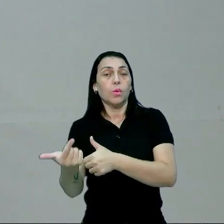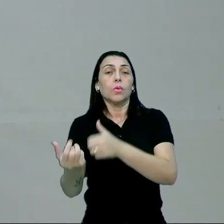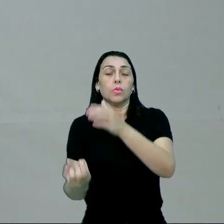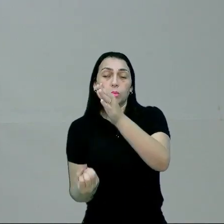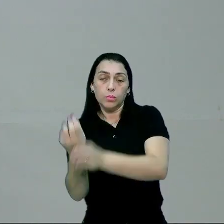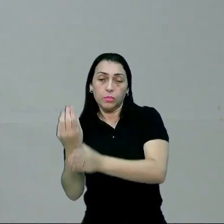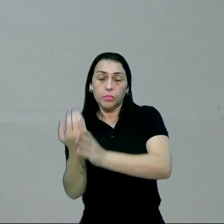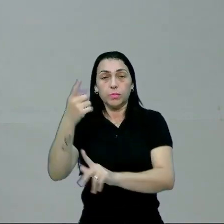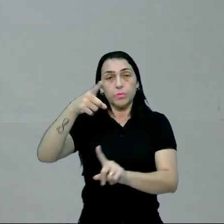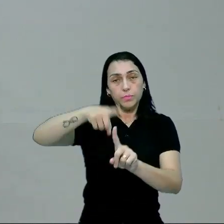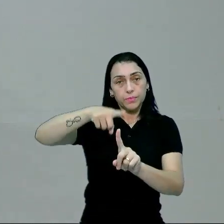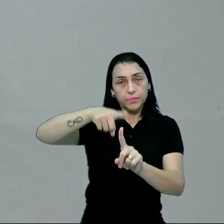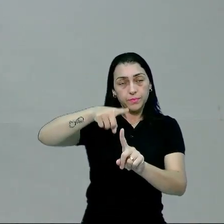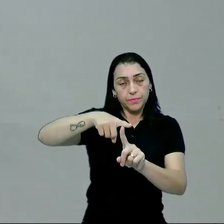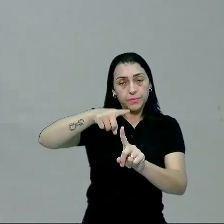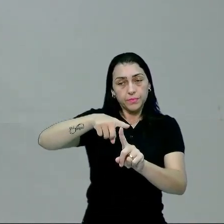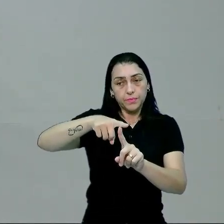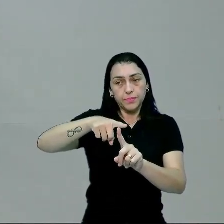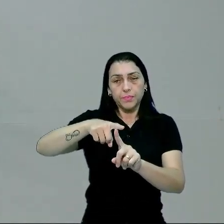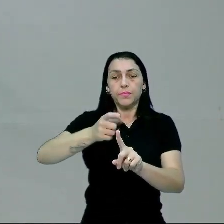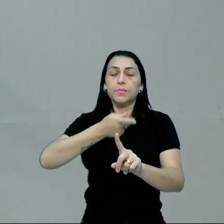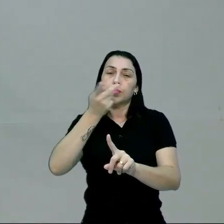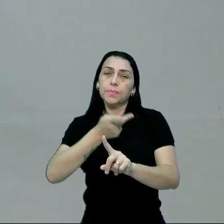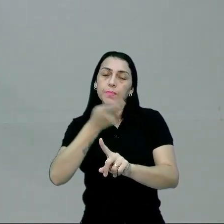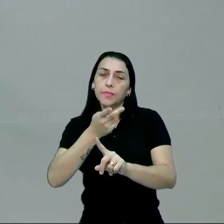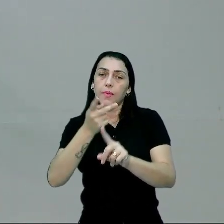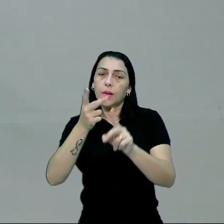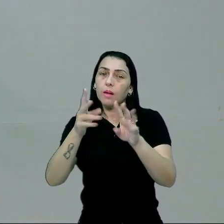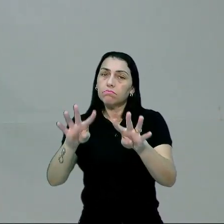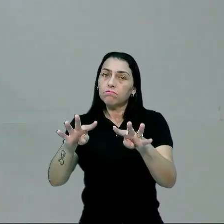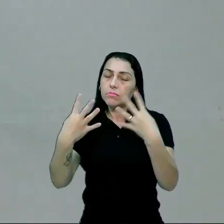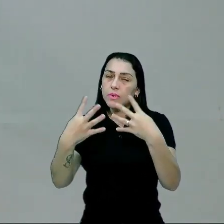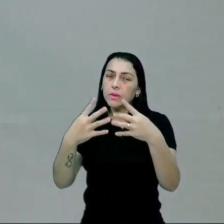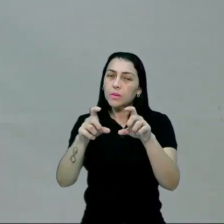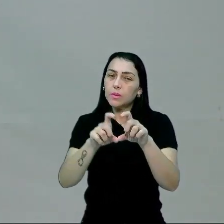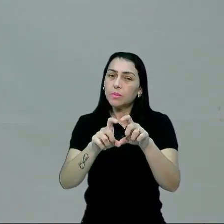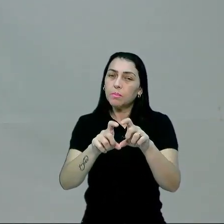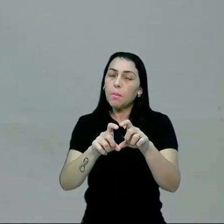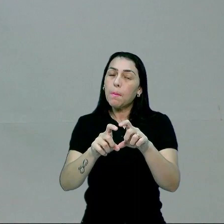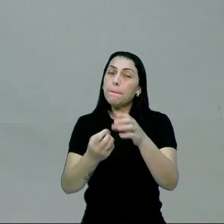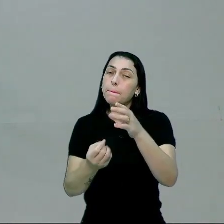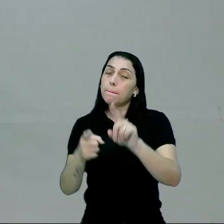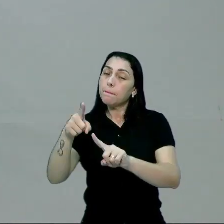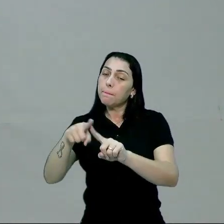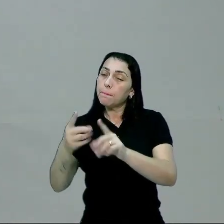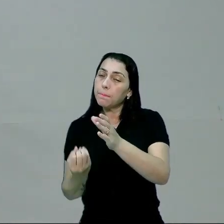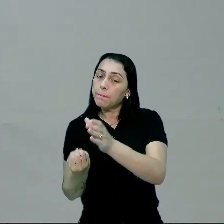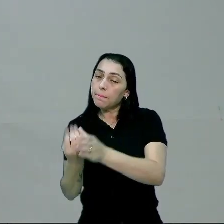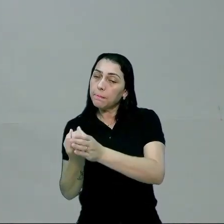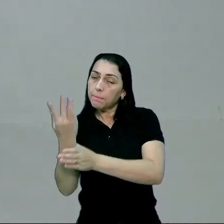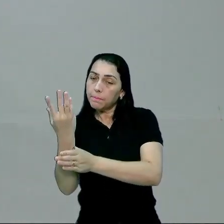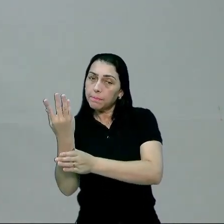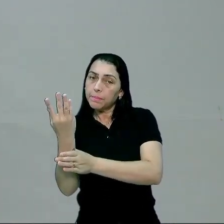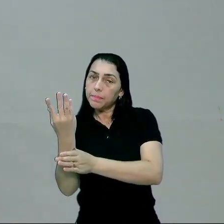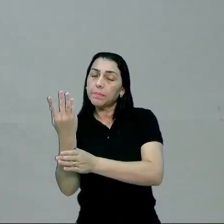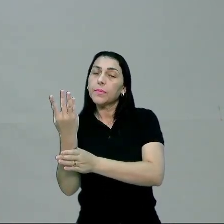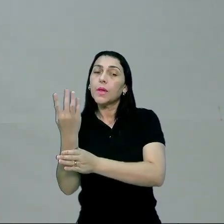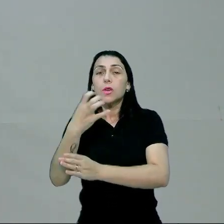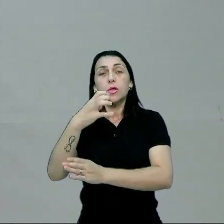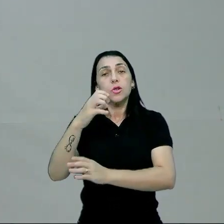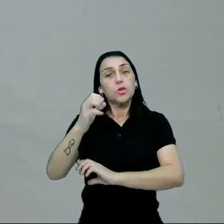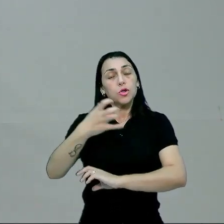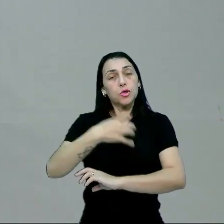modo de produção. Então, quando eu falo, prestem bem atenção à expressão modo de produção, forma